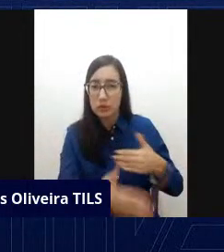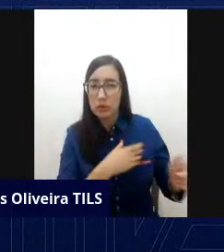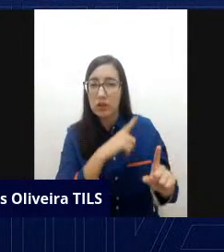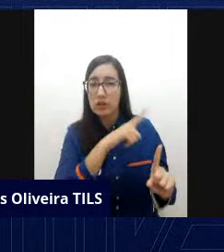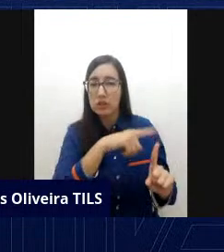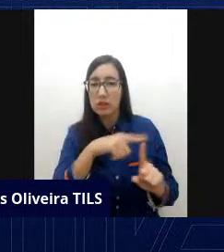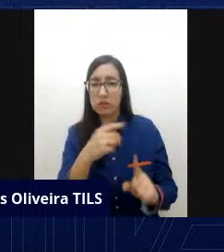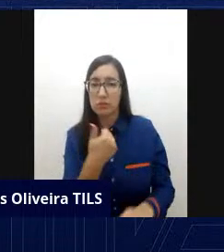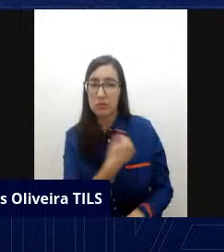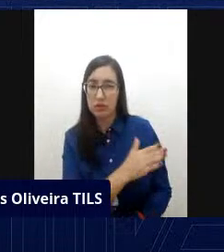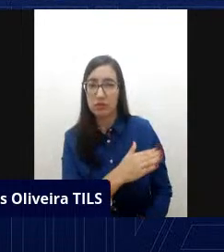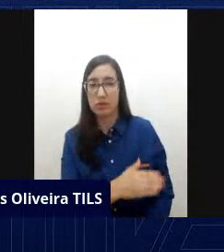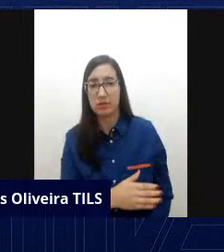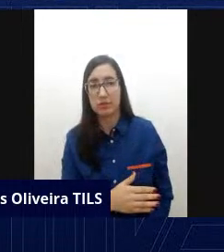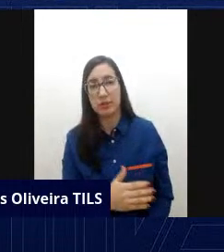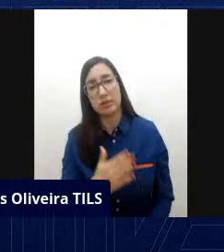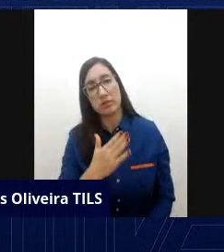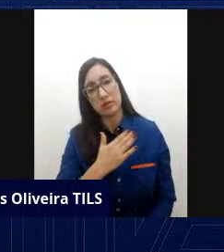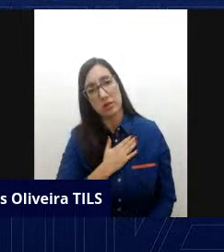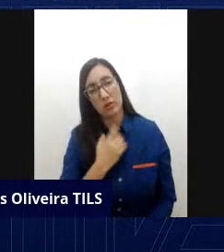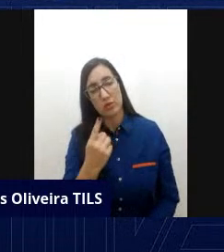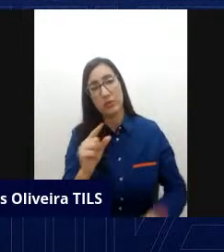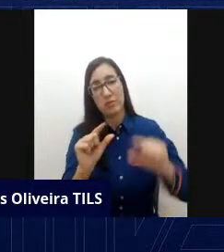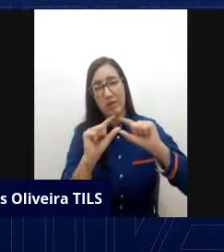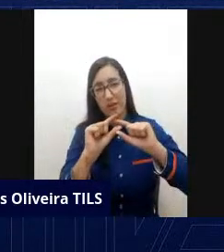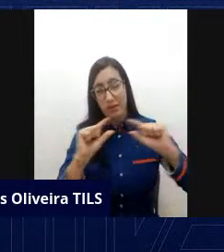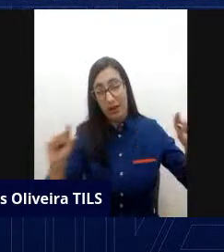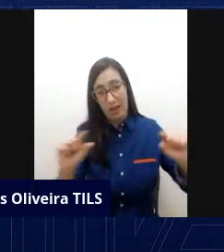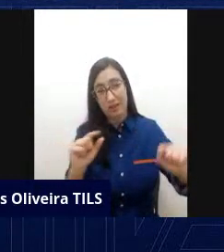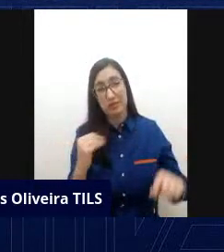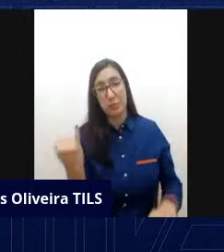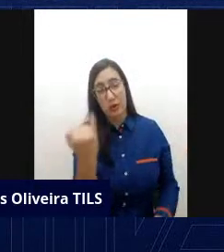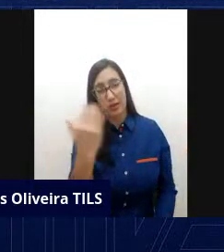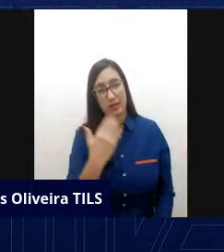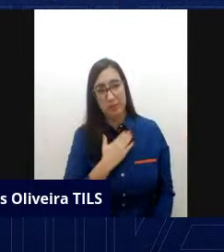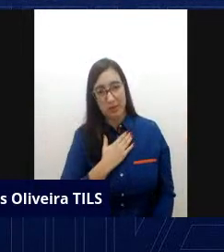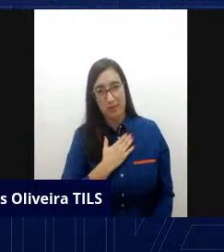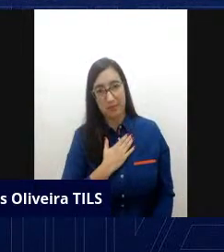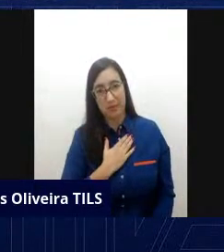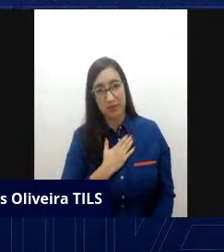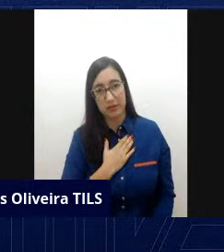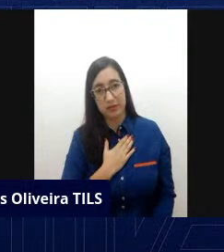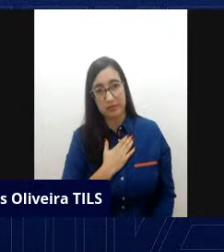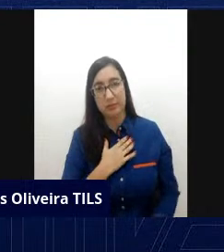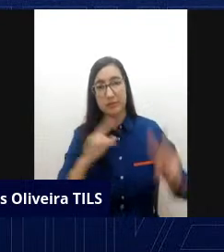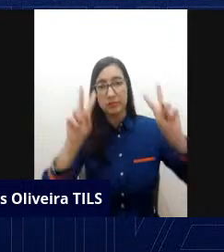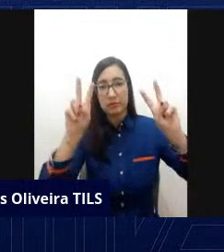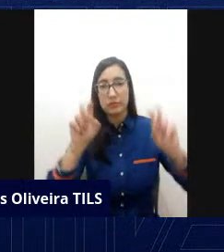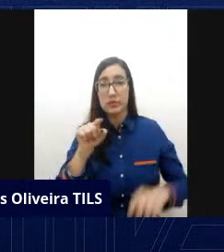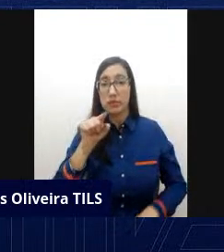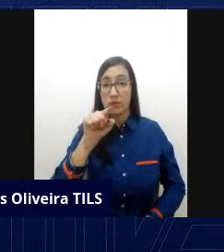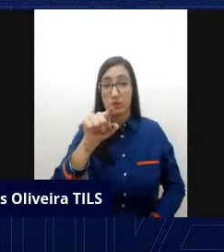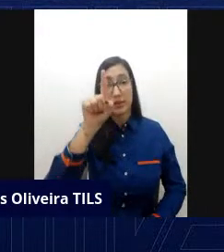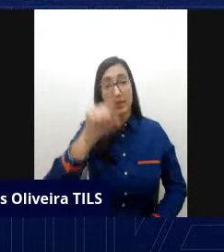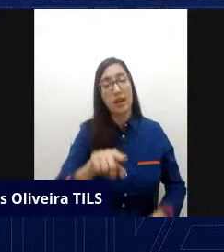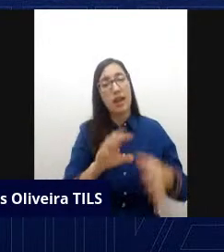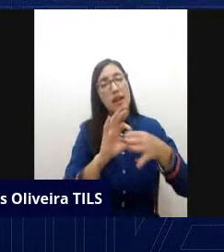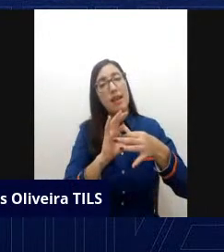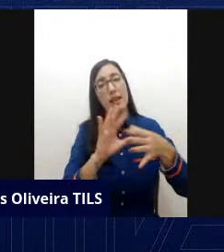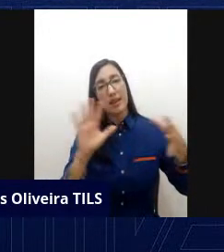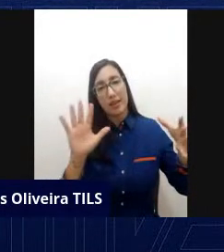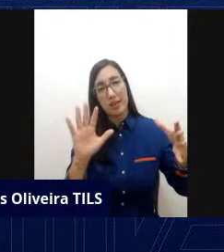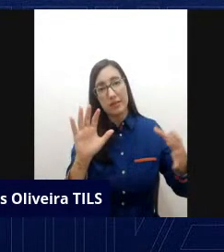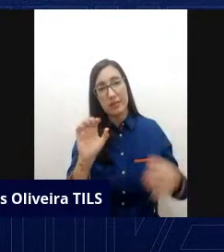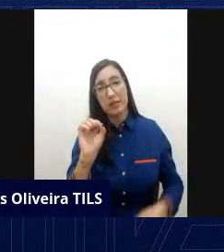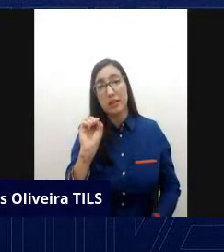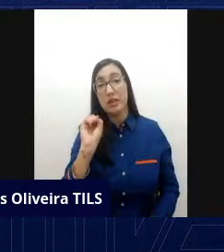Audre Lorde que é muito forte, muito potente para mim, que eu não serei livre enquanto outras mulheres também forem